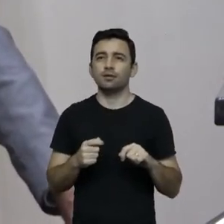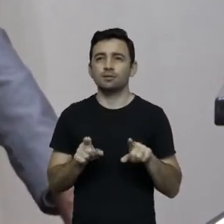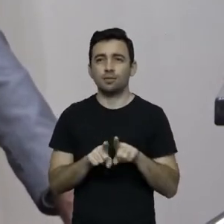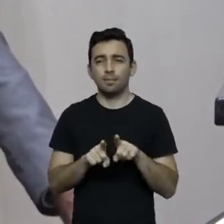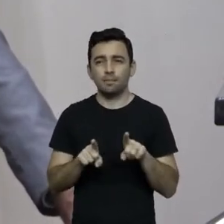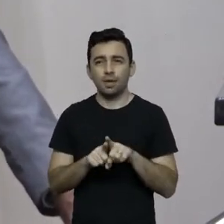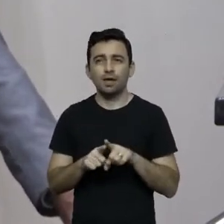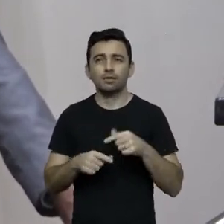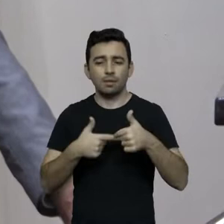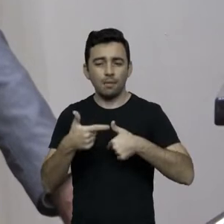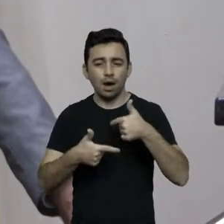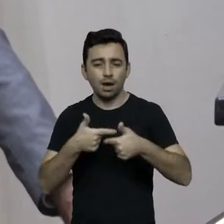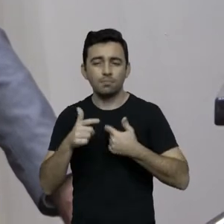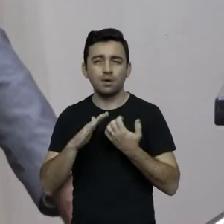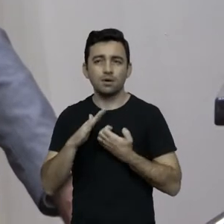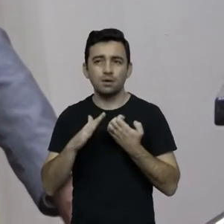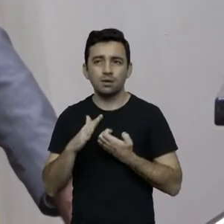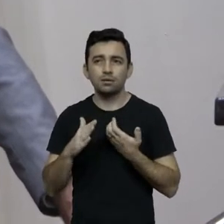de serviços